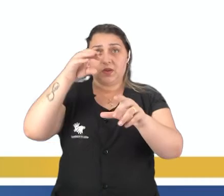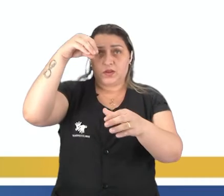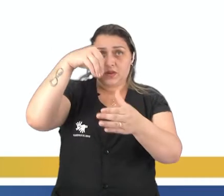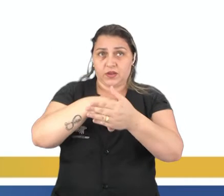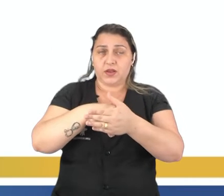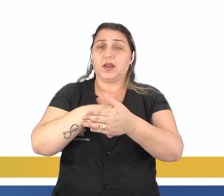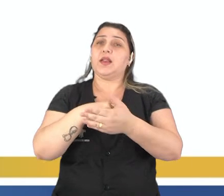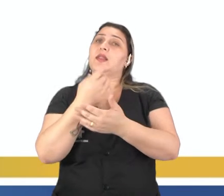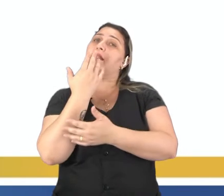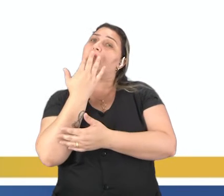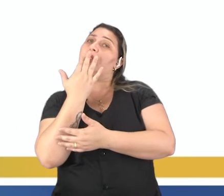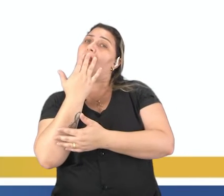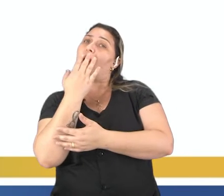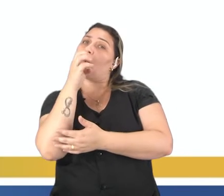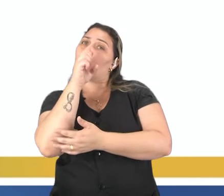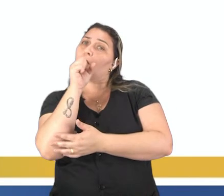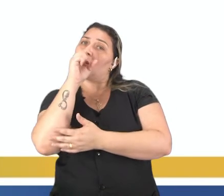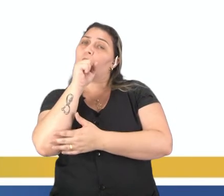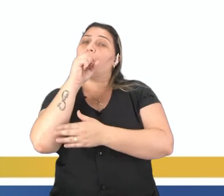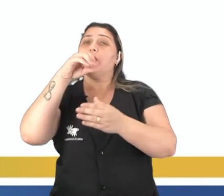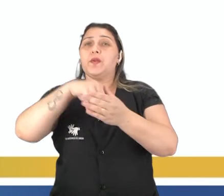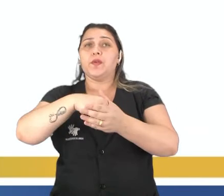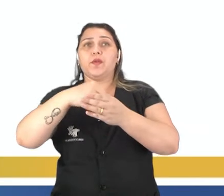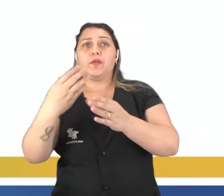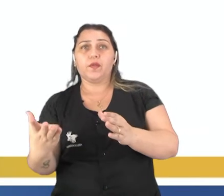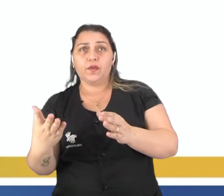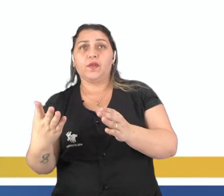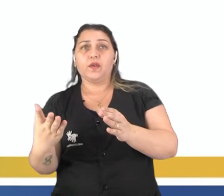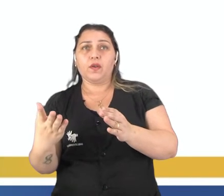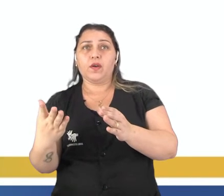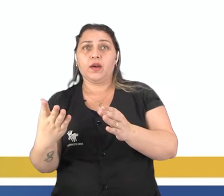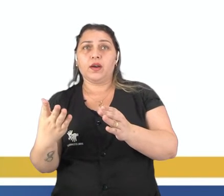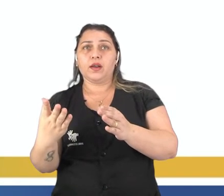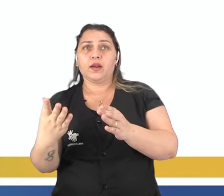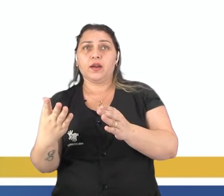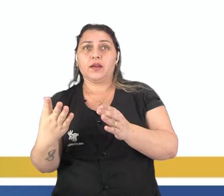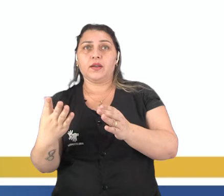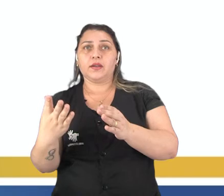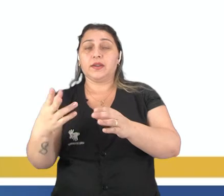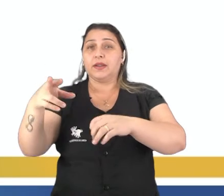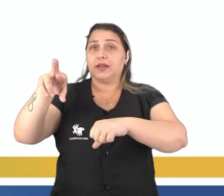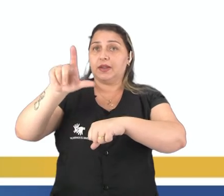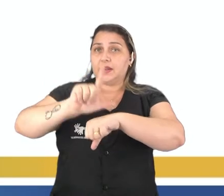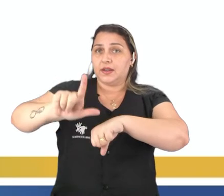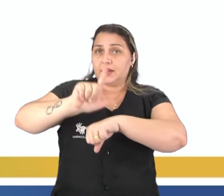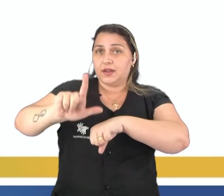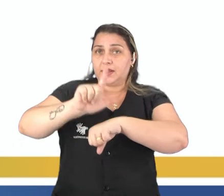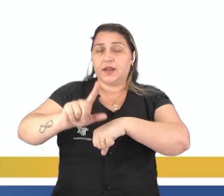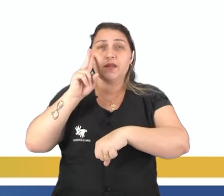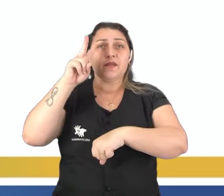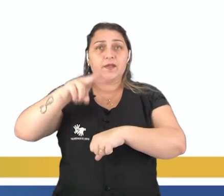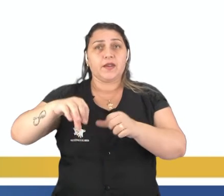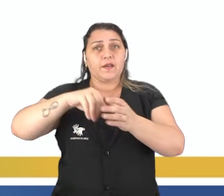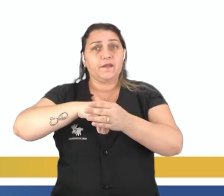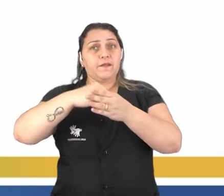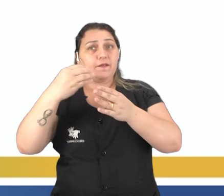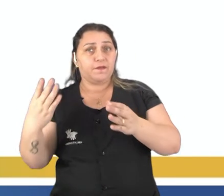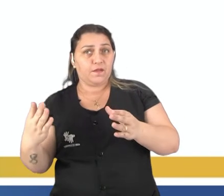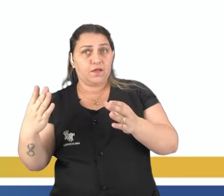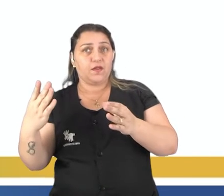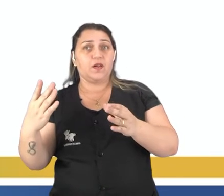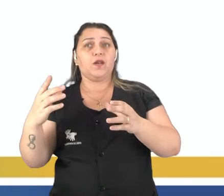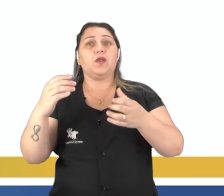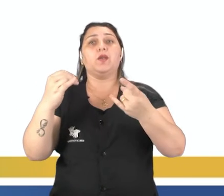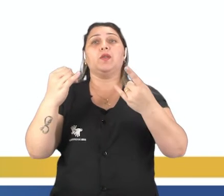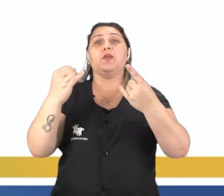cor laranja, né? E os externos estão na cor lilás. Muito bem, então note aí que eles estão fora do polígono, né?